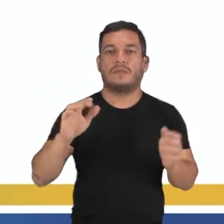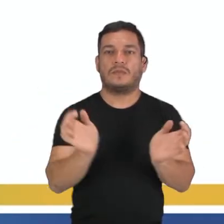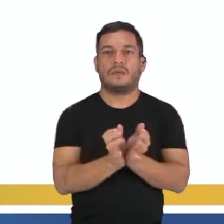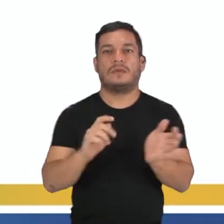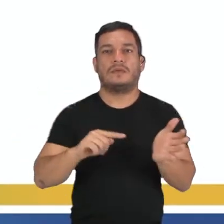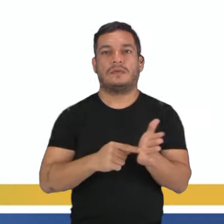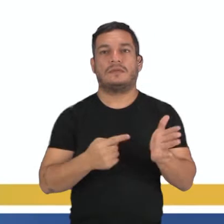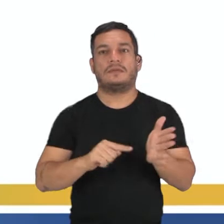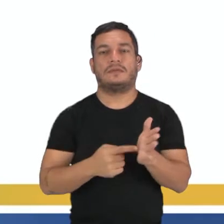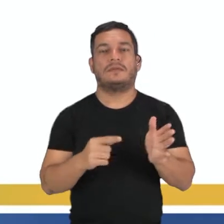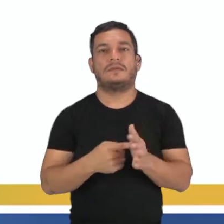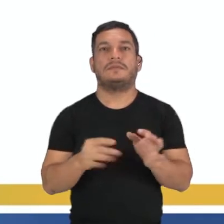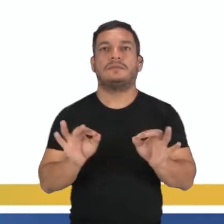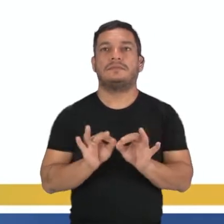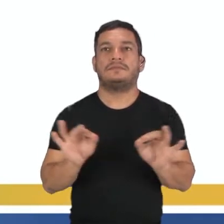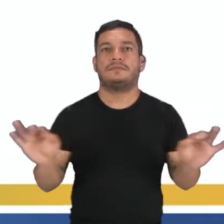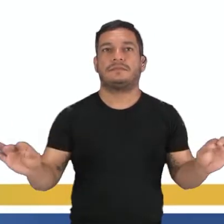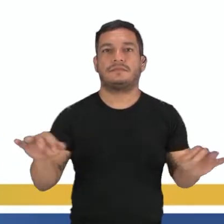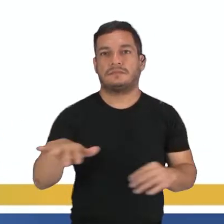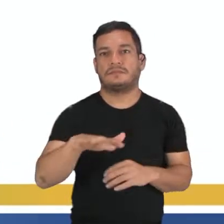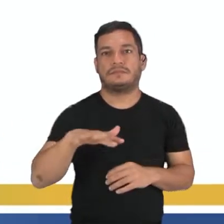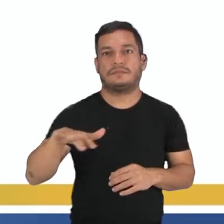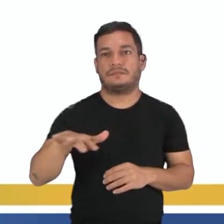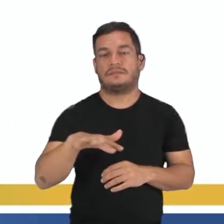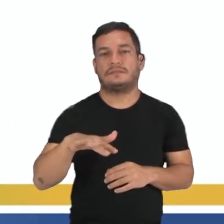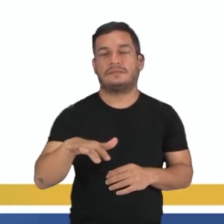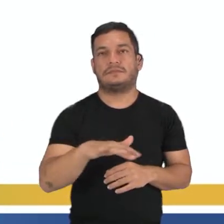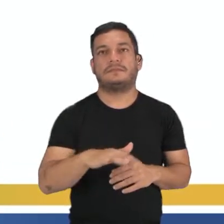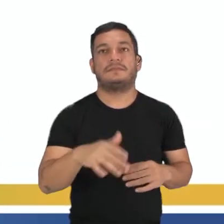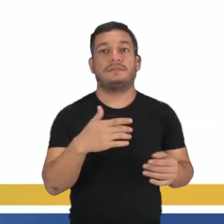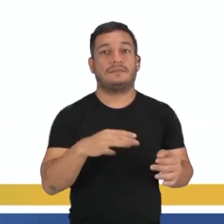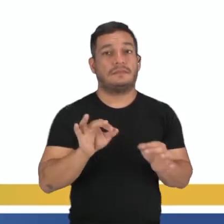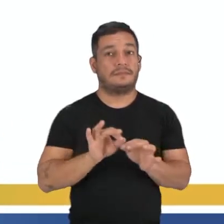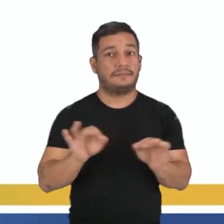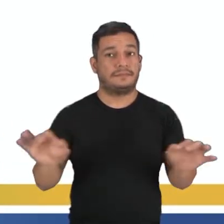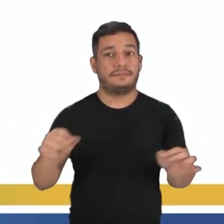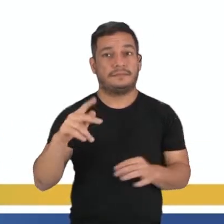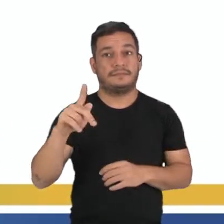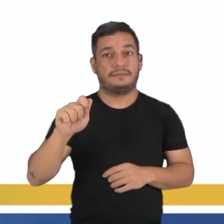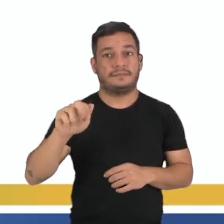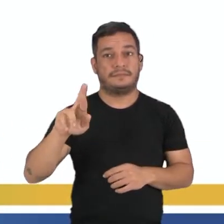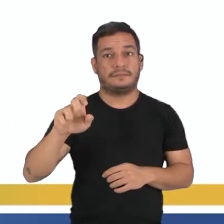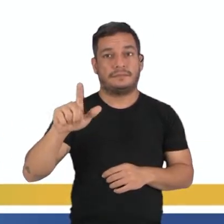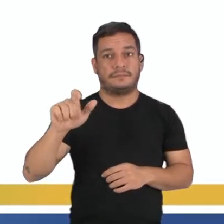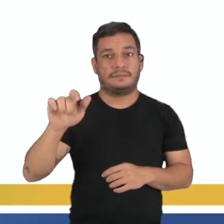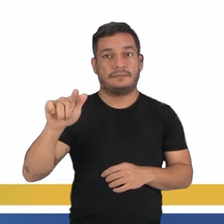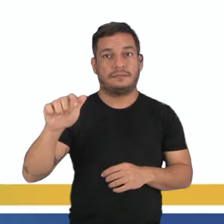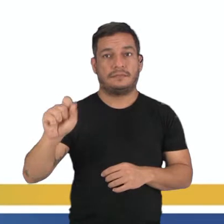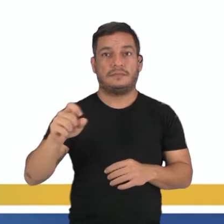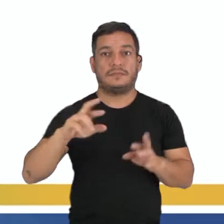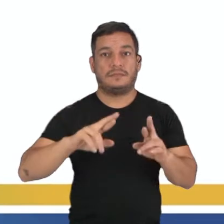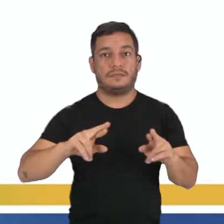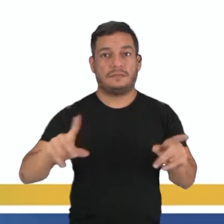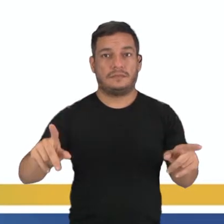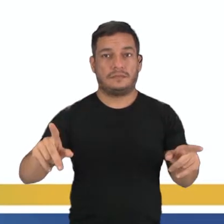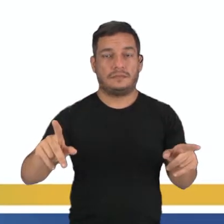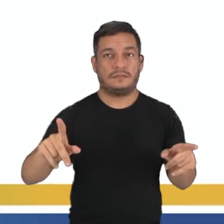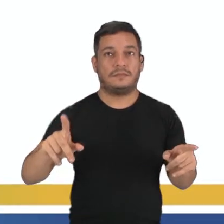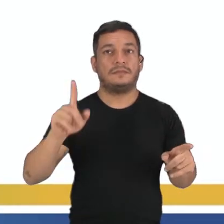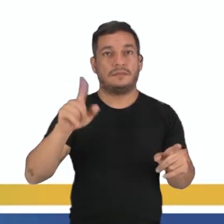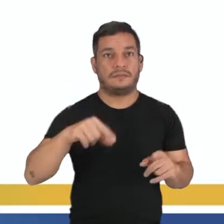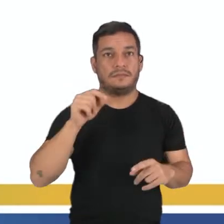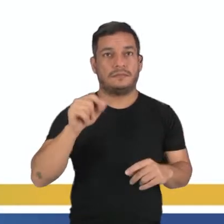pontos que estão alinhados no espaço. Já retas paralelas distintas são